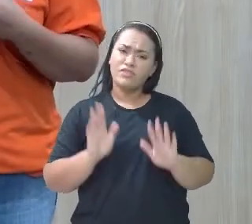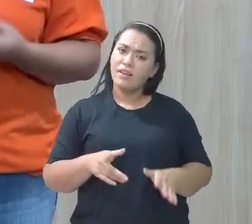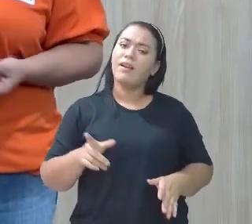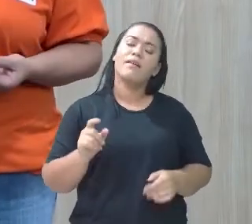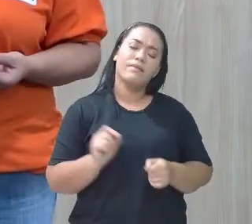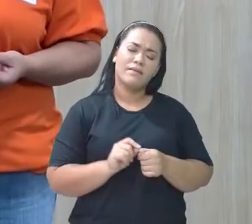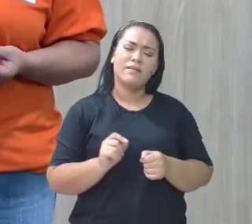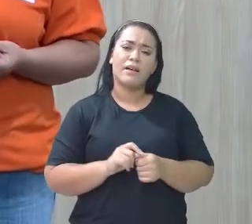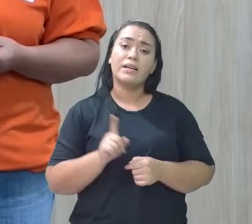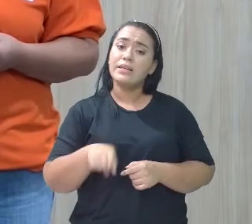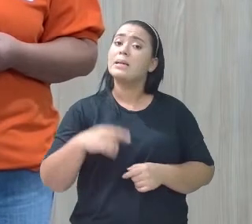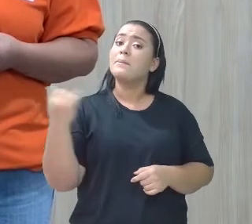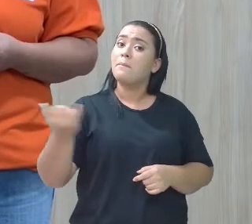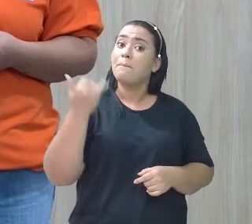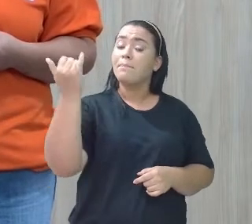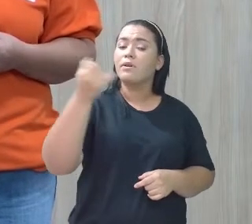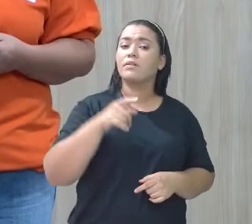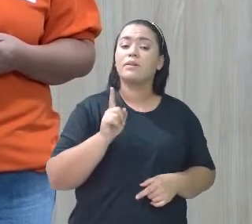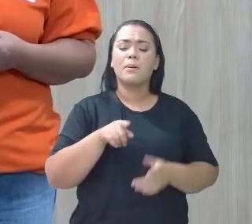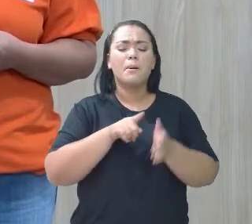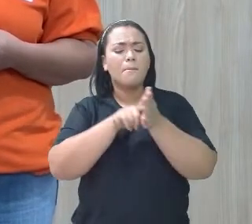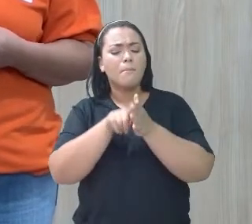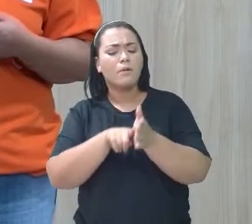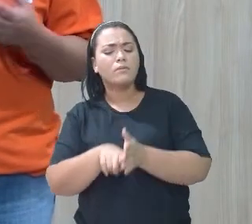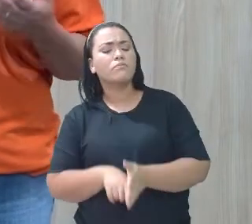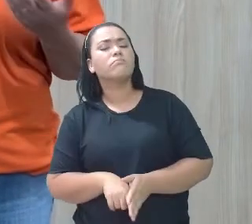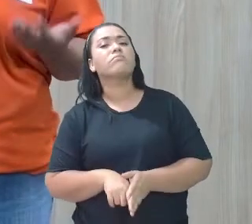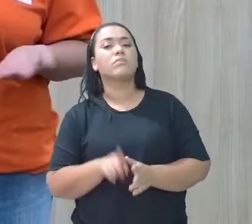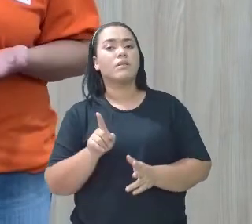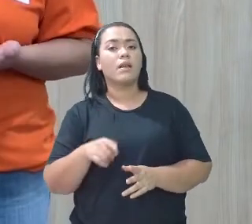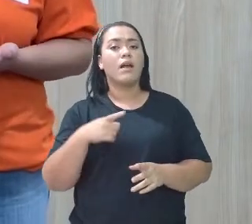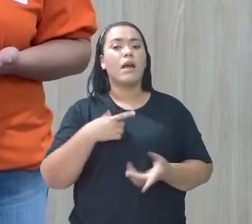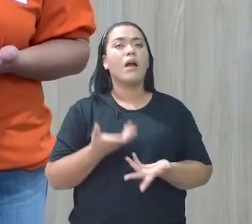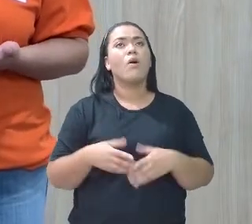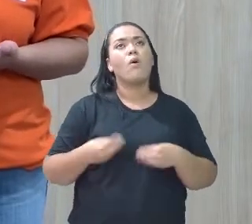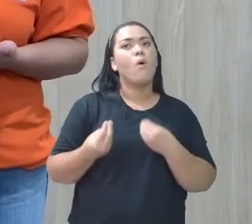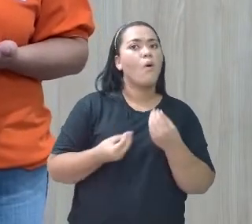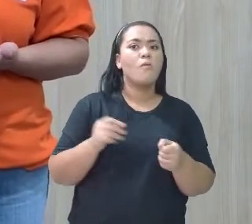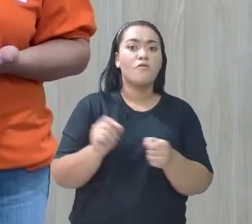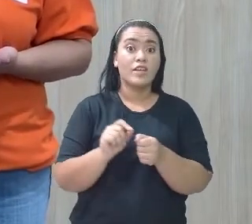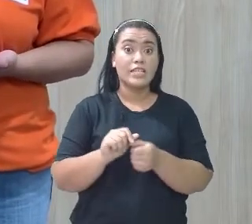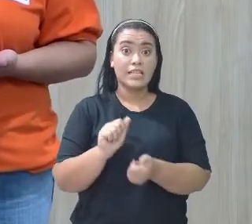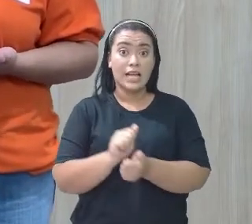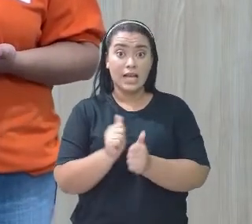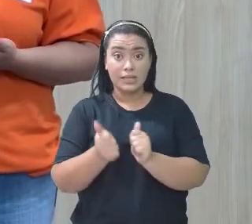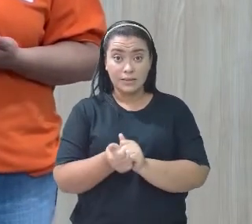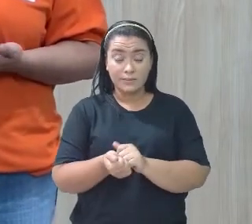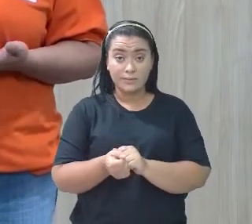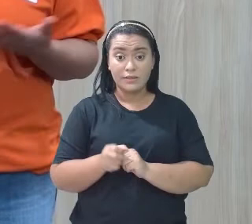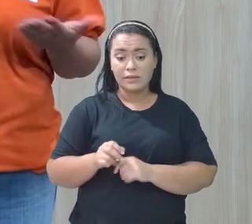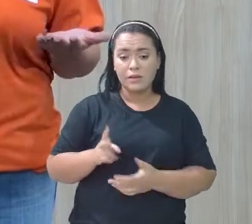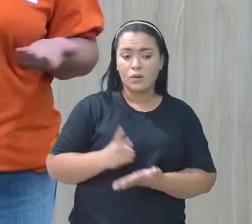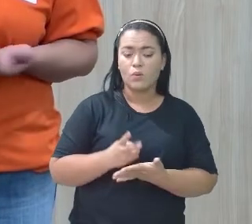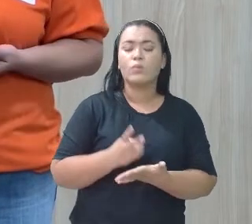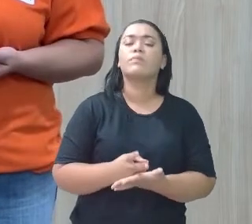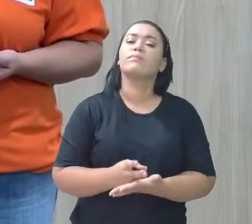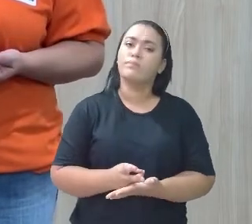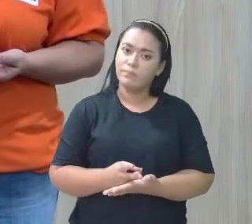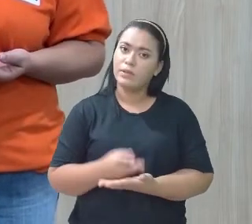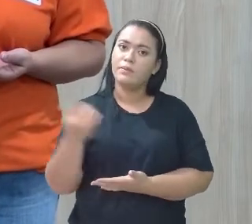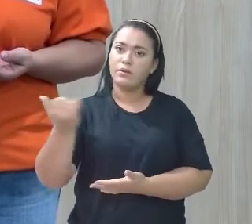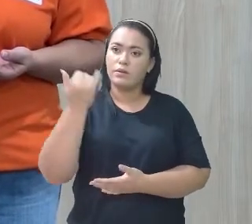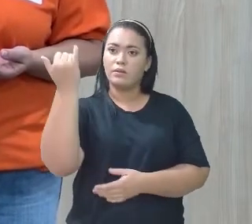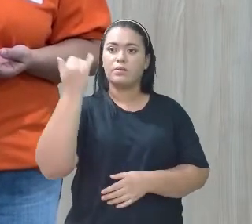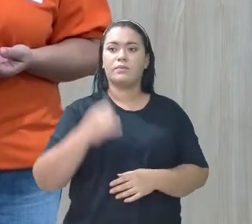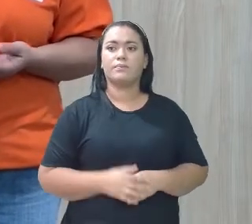faz é importante, essa pesquisa sobre essas adaptações, ser contínua, é